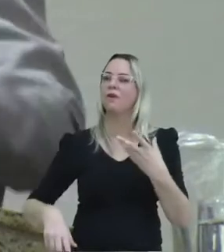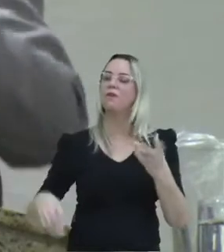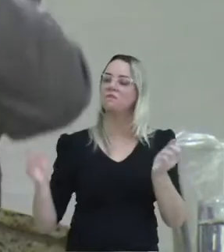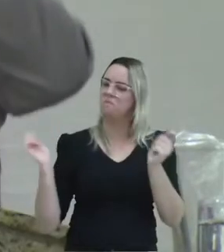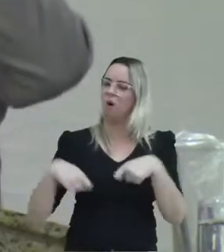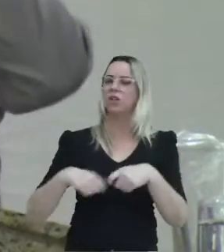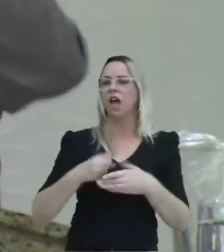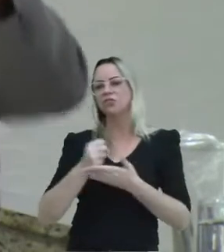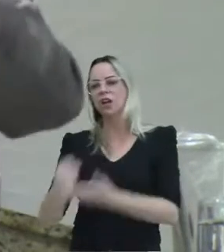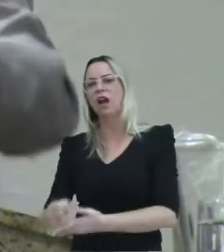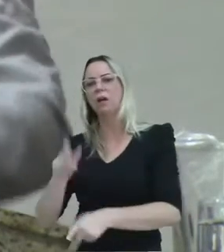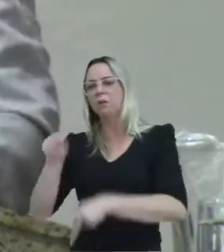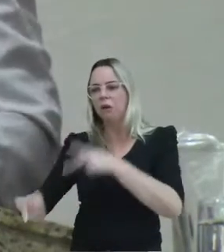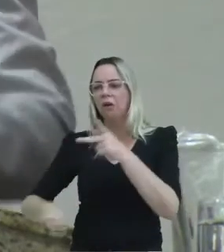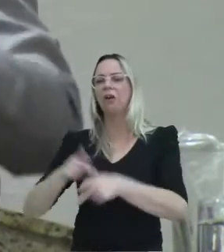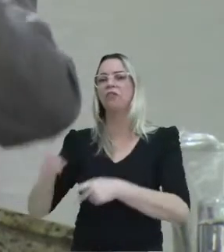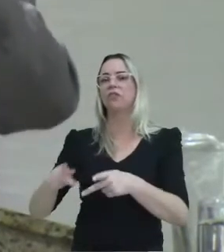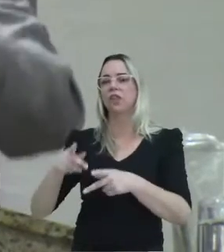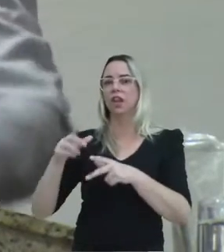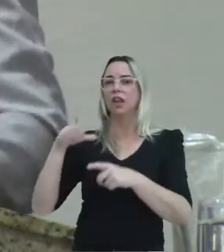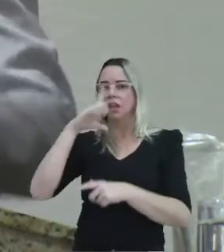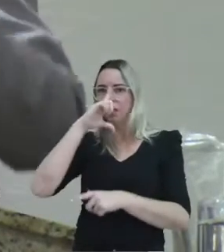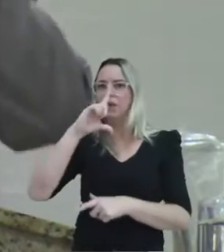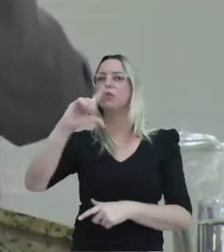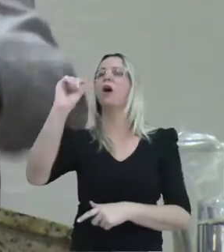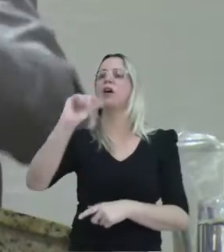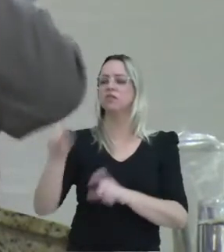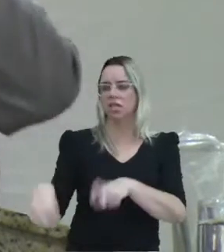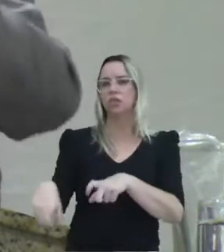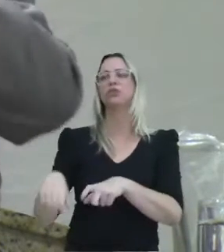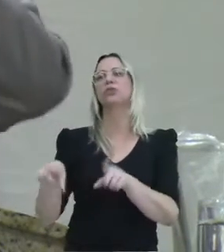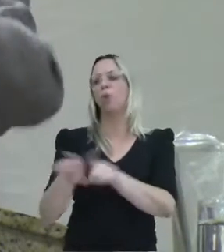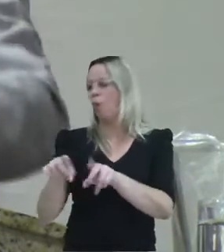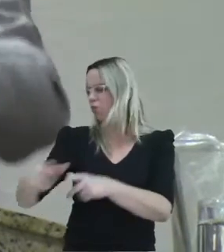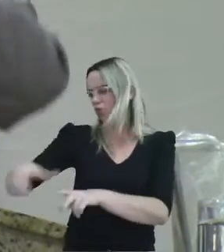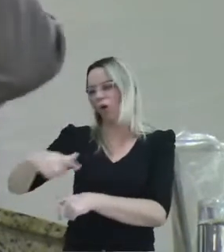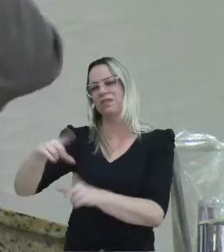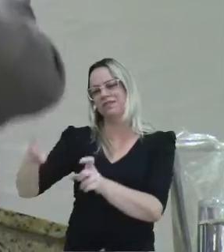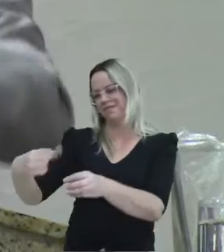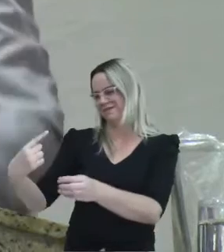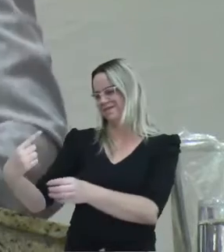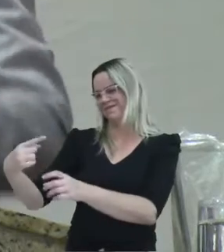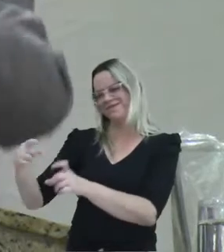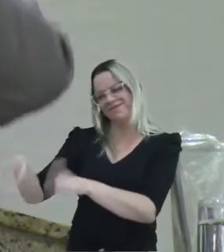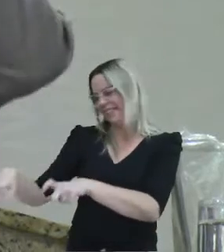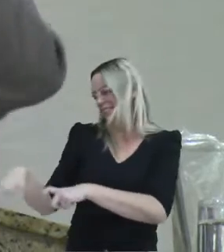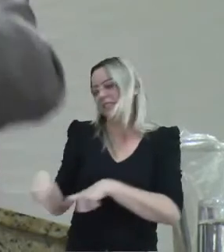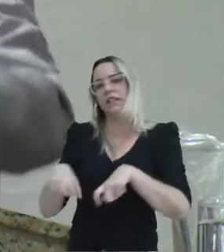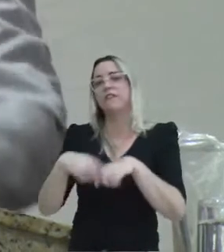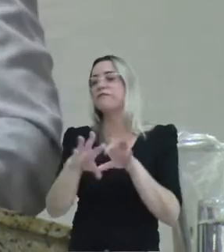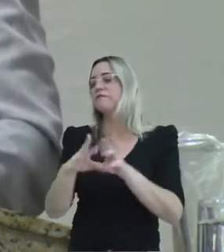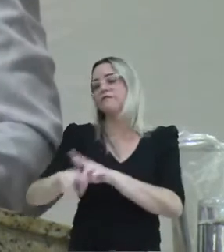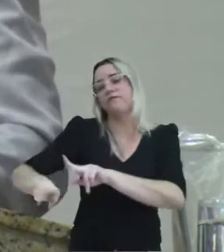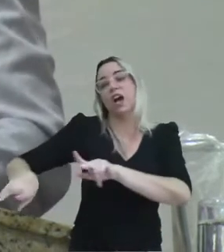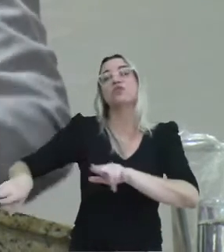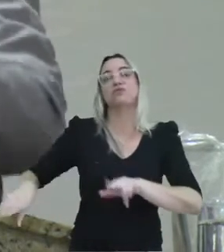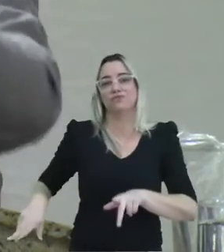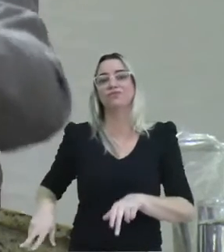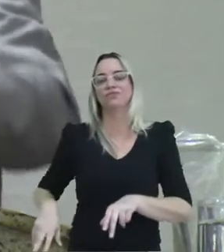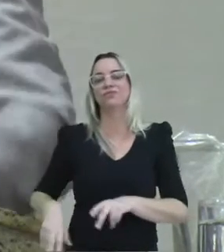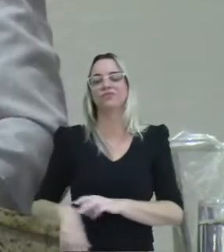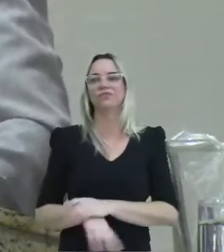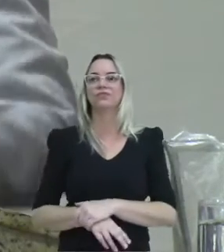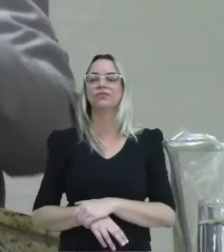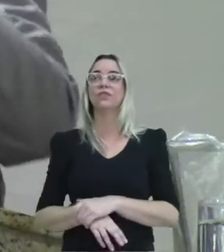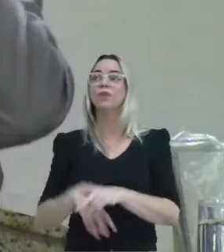ao povo de todo Tamanduá, os 3 Tamanduá, Jiquiri, Quina, Alto da Jurubeba, Lagoa do Almeida,